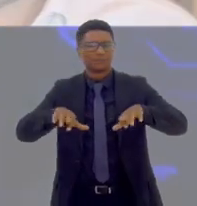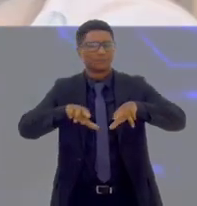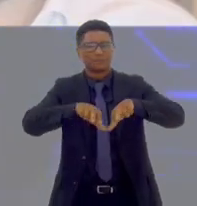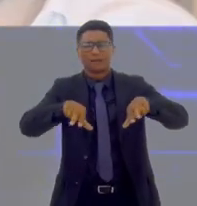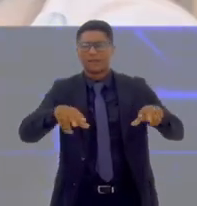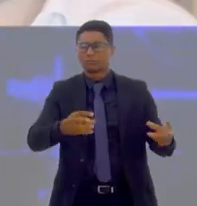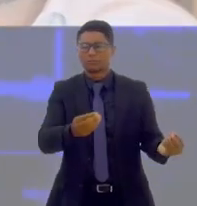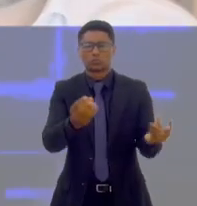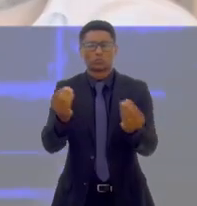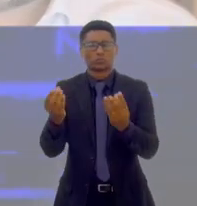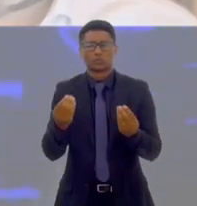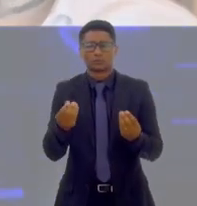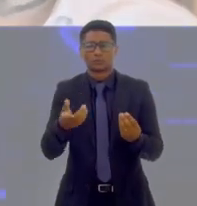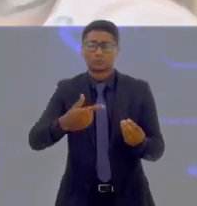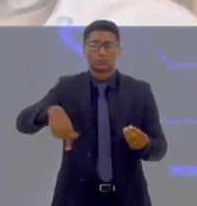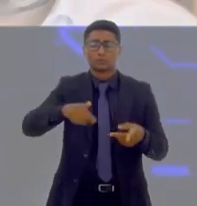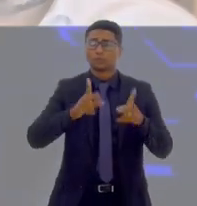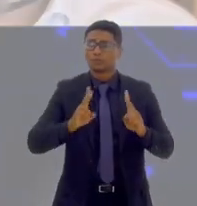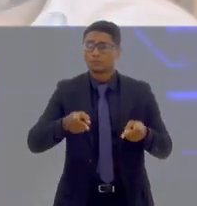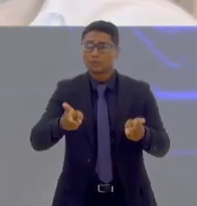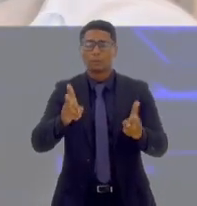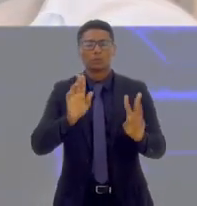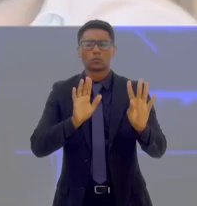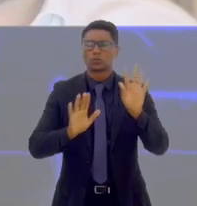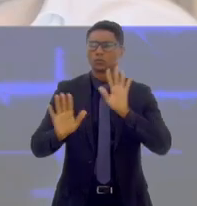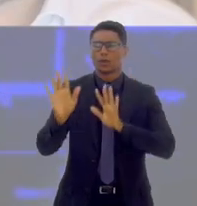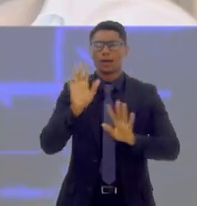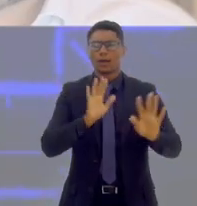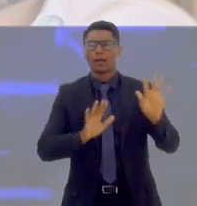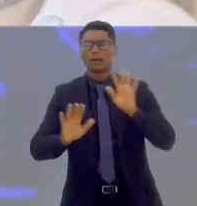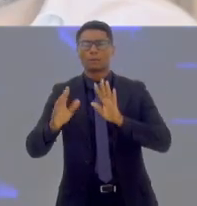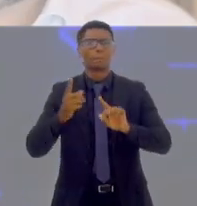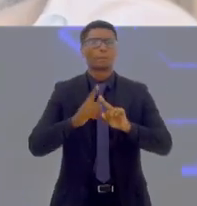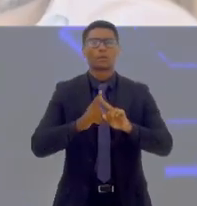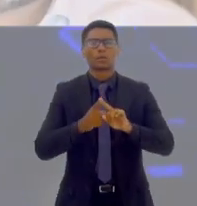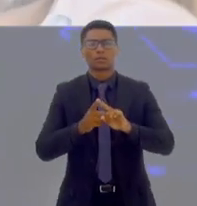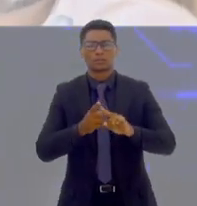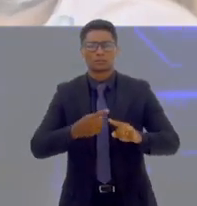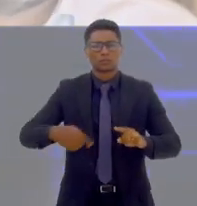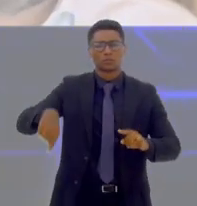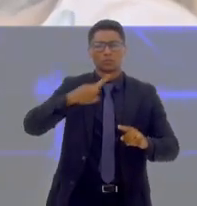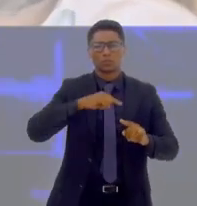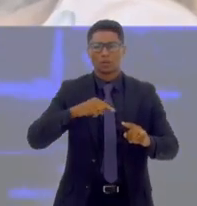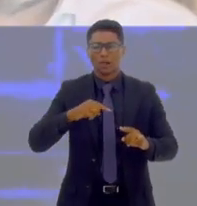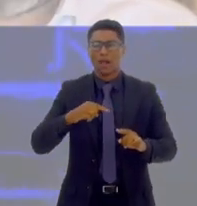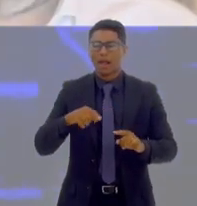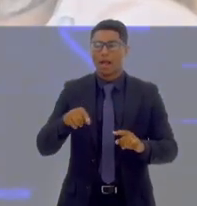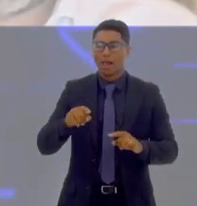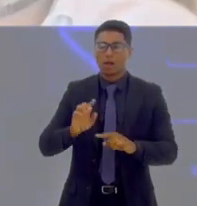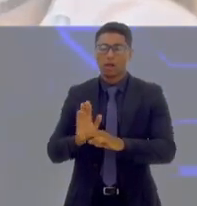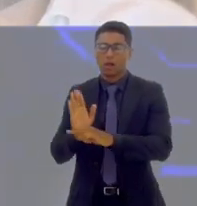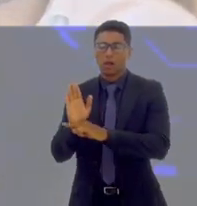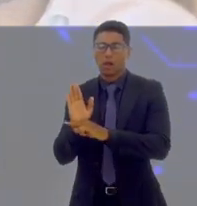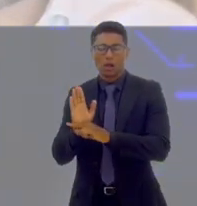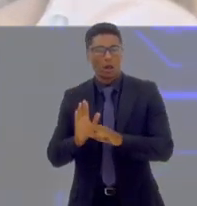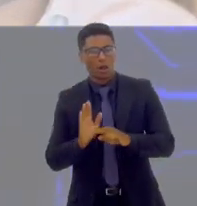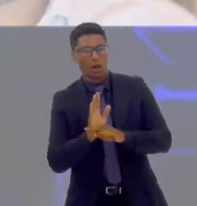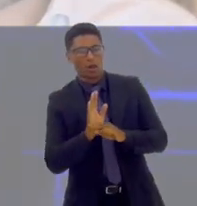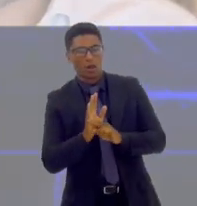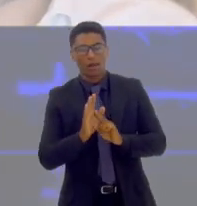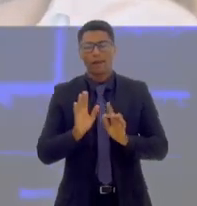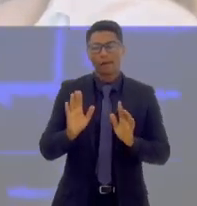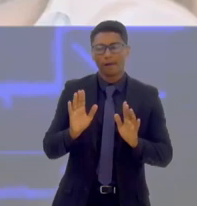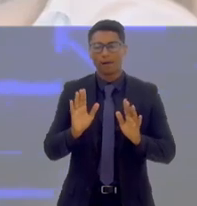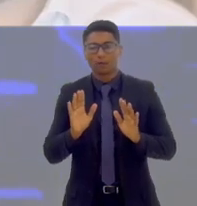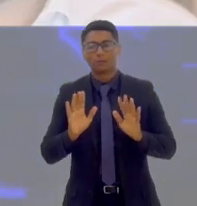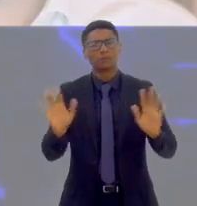áreas. Então, nós somos muito cuidadosos na nossa formulação, porque a gente não está aí olhando o interesse de A ou B ou C, a gente